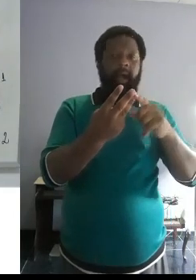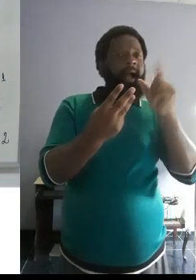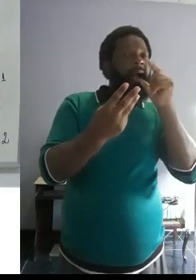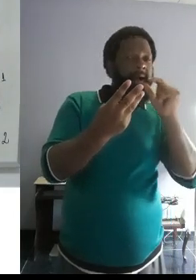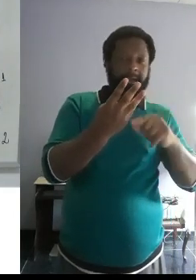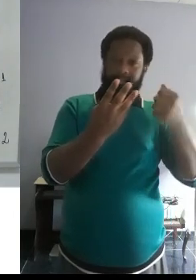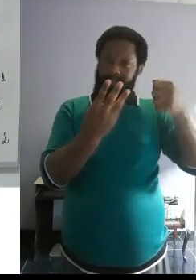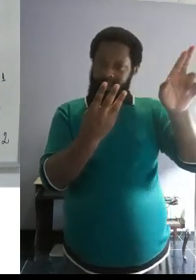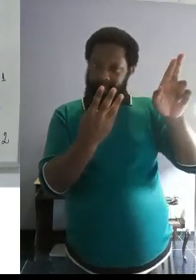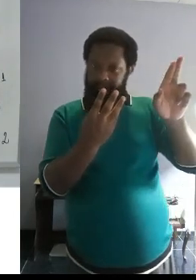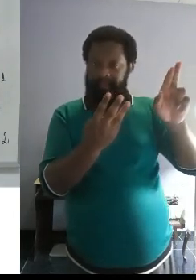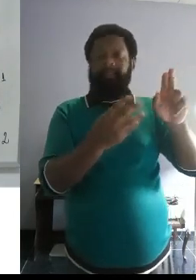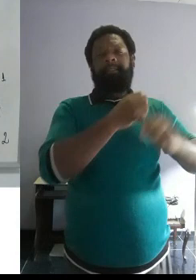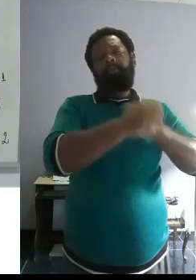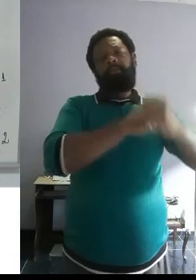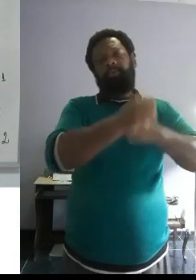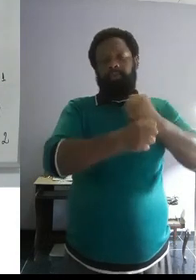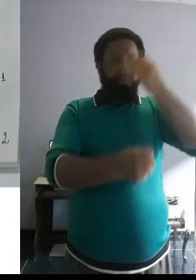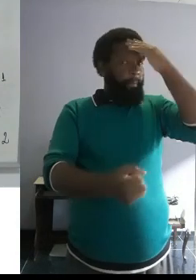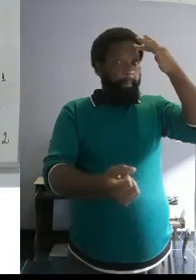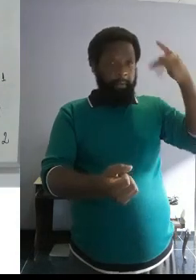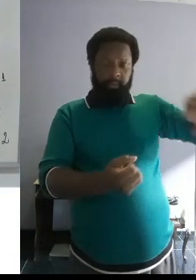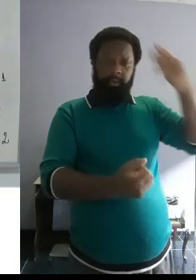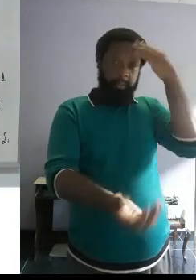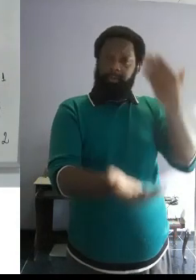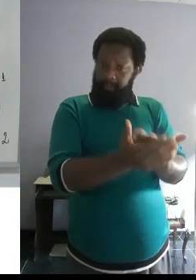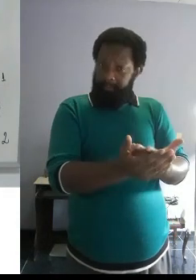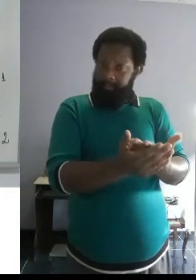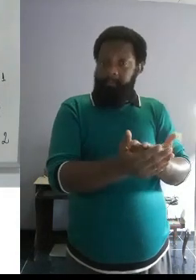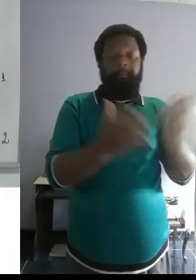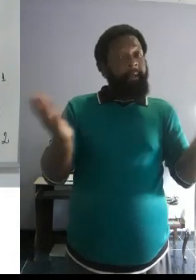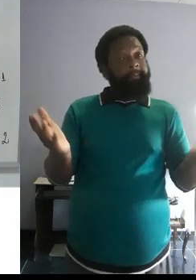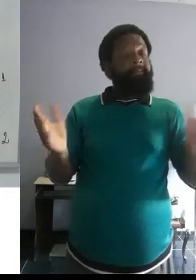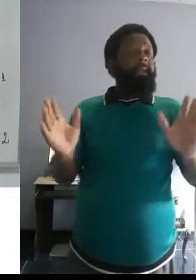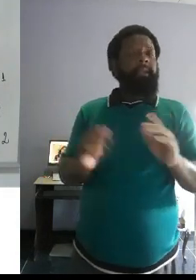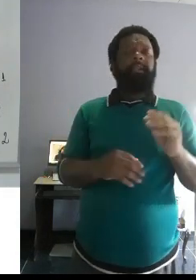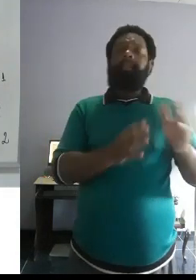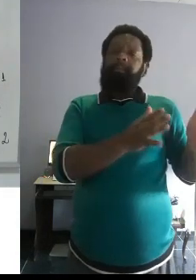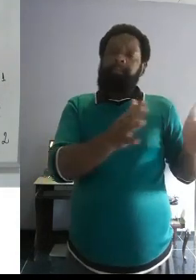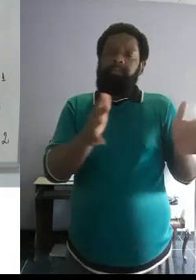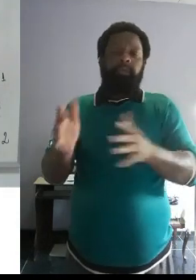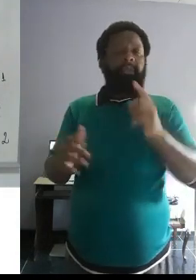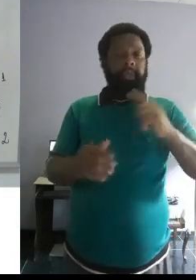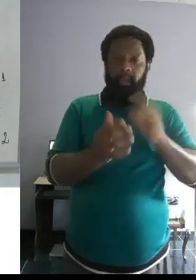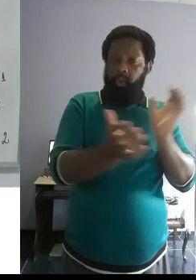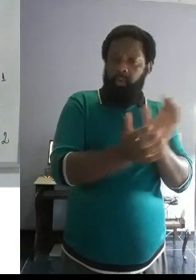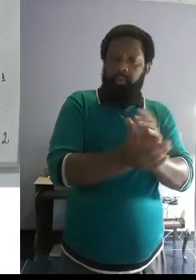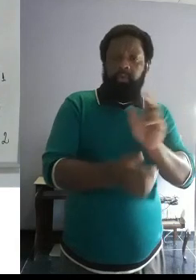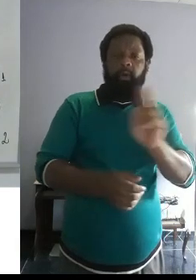pessoas acreditaram nele, até mais ou menos meados do século 17. Bom, durante esse tempo existiam